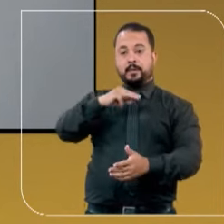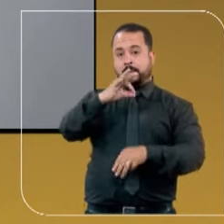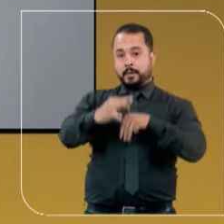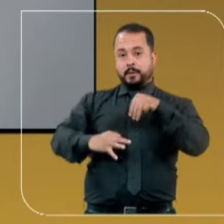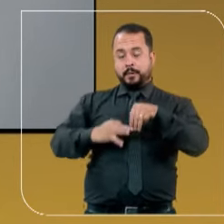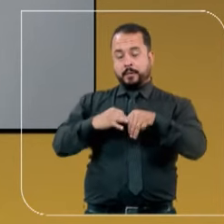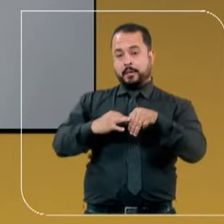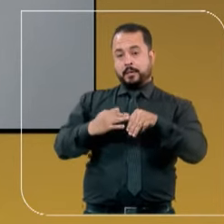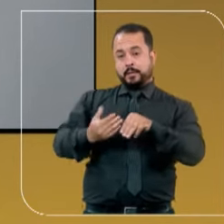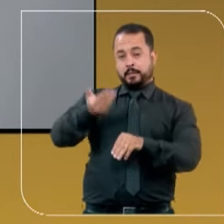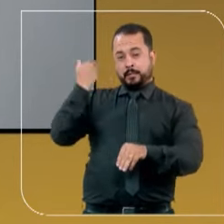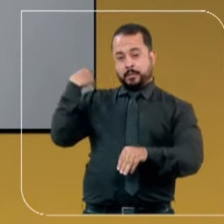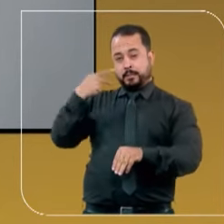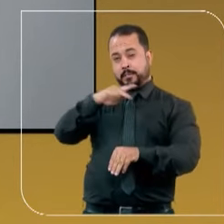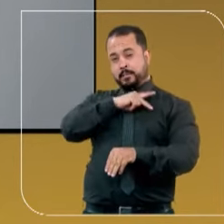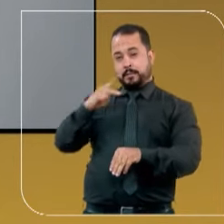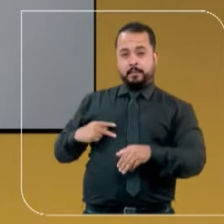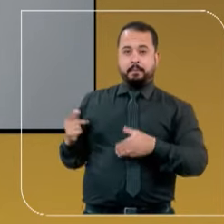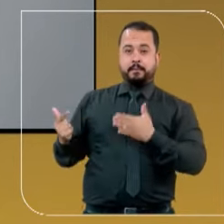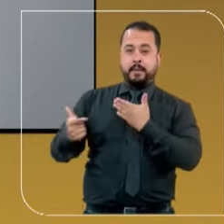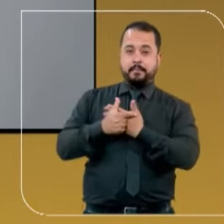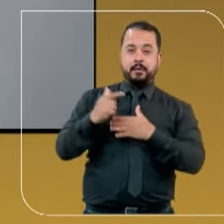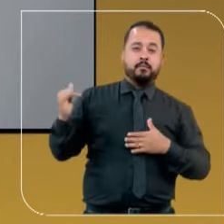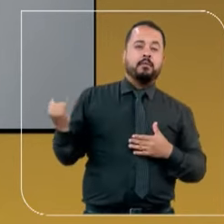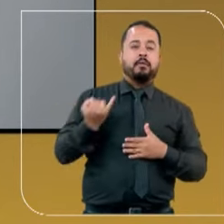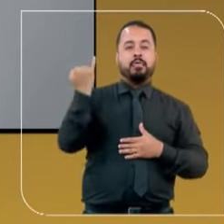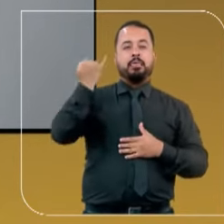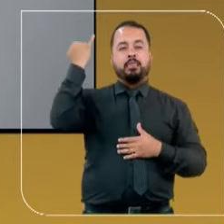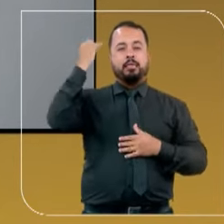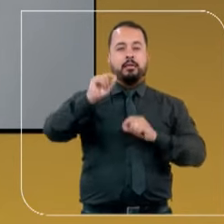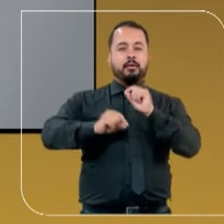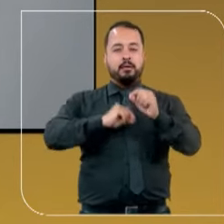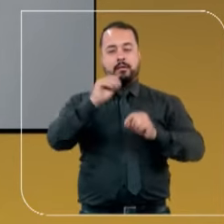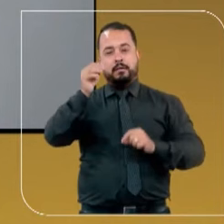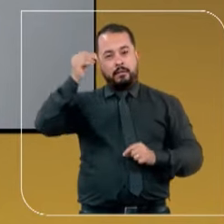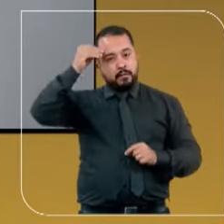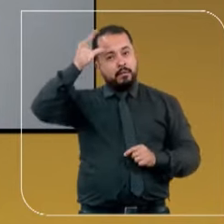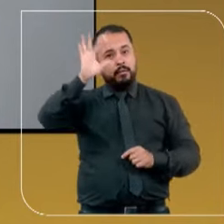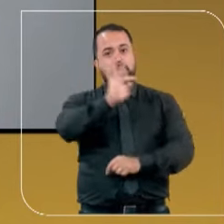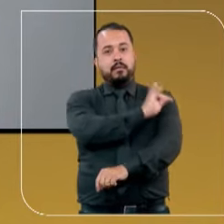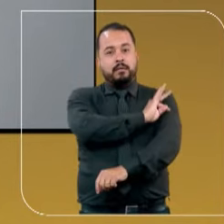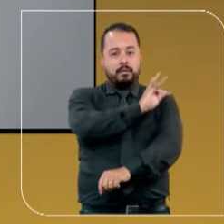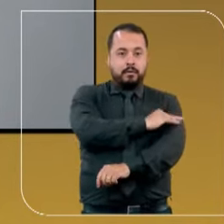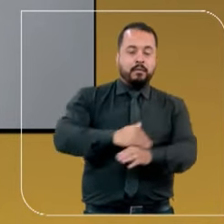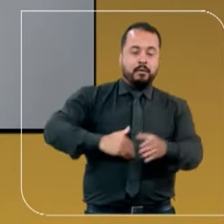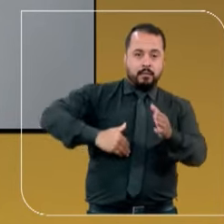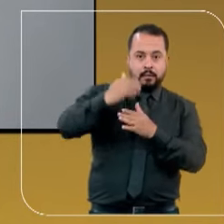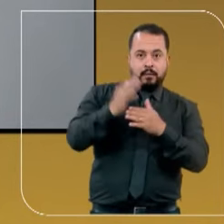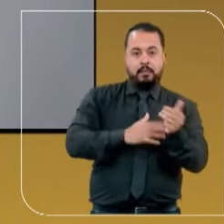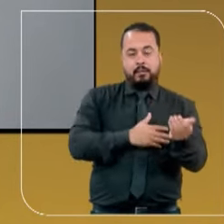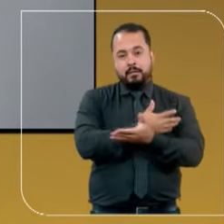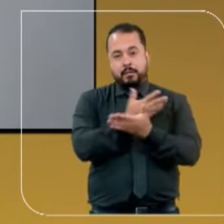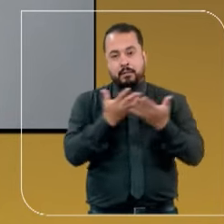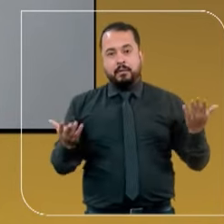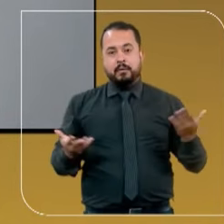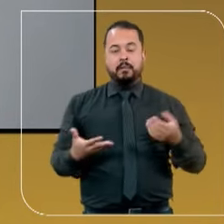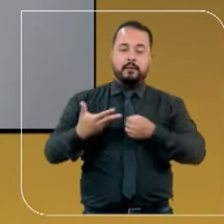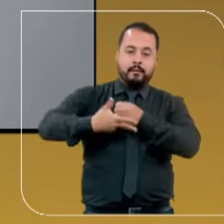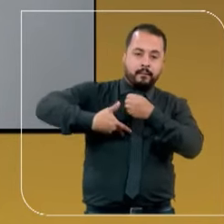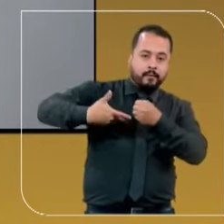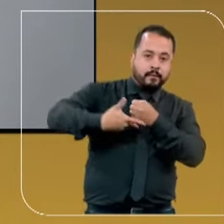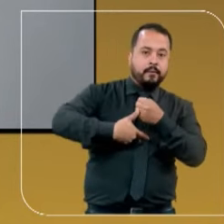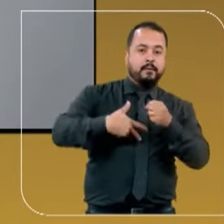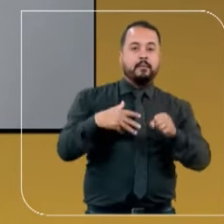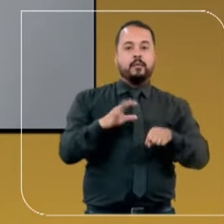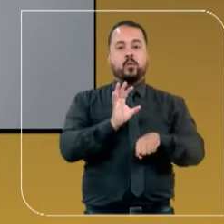quais desempenharam um papel fundamental ao semear o conhecimento técnico e prático que fundamenta os cursos oferecidos